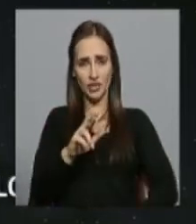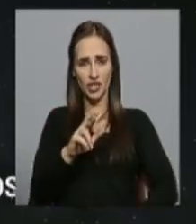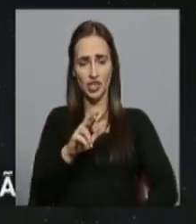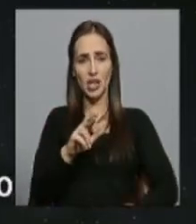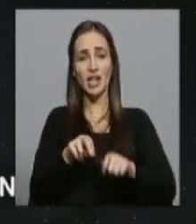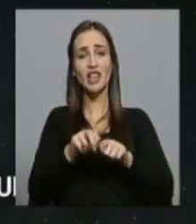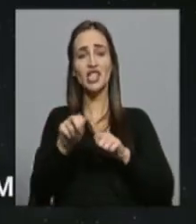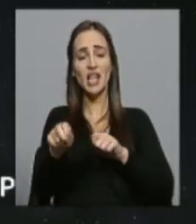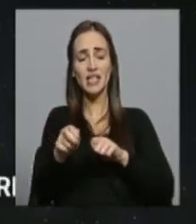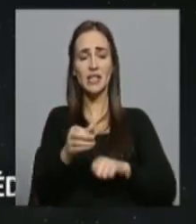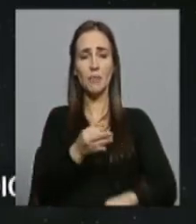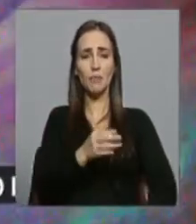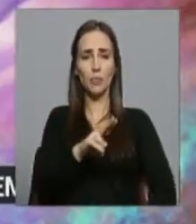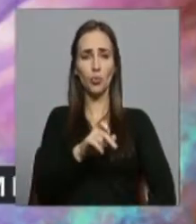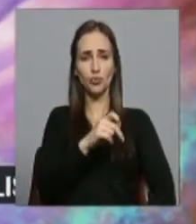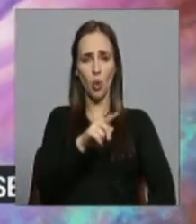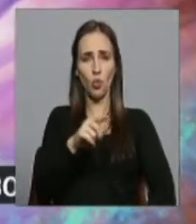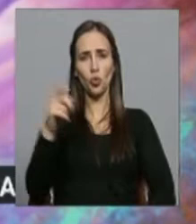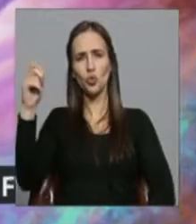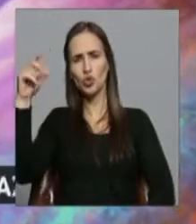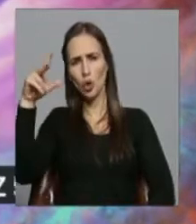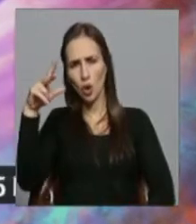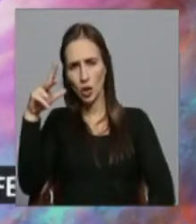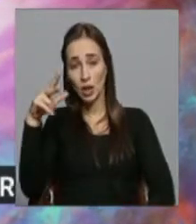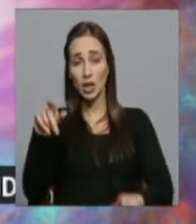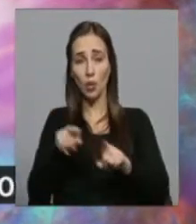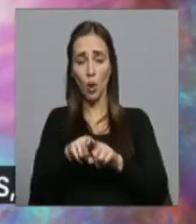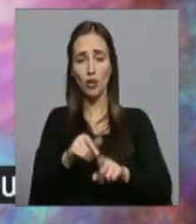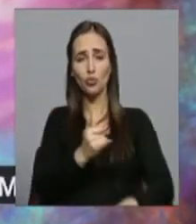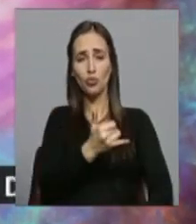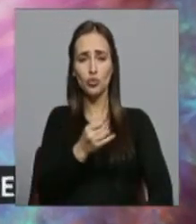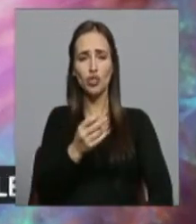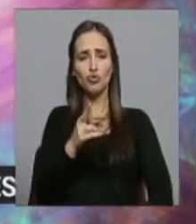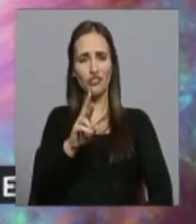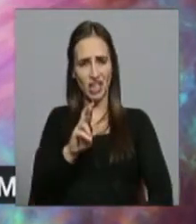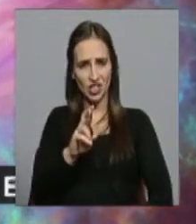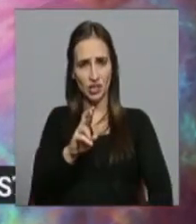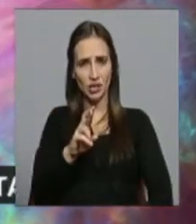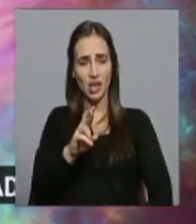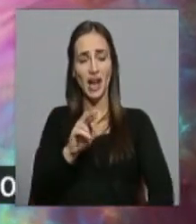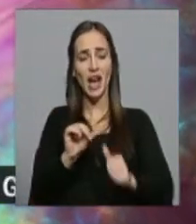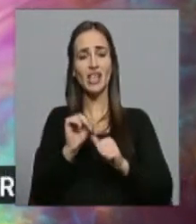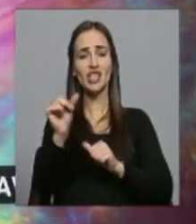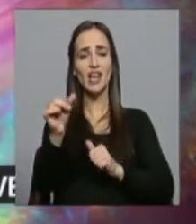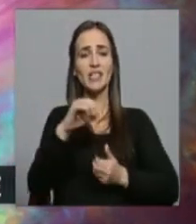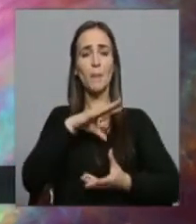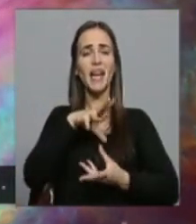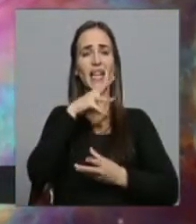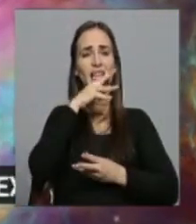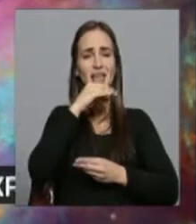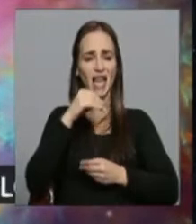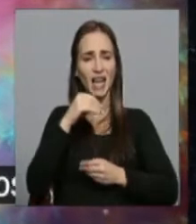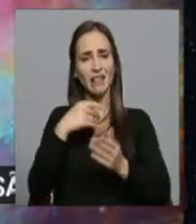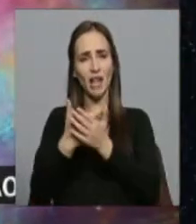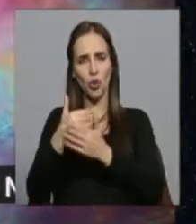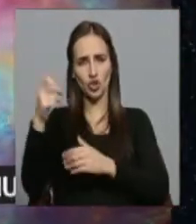entre Plutão e o Sol. Isto corresponde a 200 vezes a distância entre a Terra e o Sol. Porquê é que isto é muito estranho? Porque